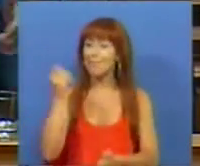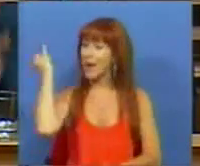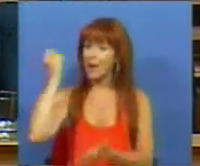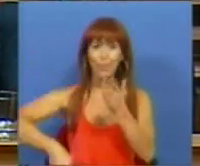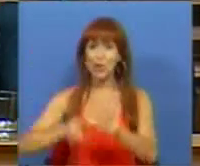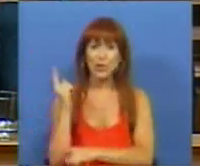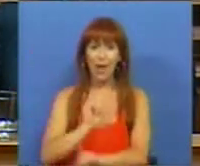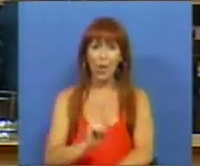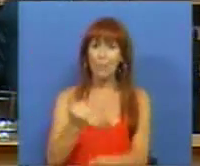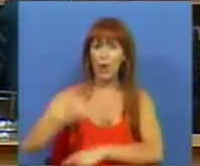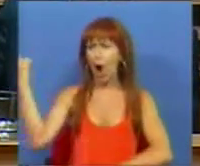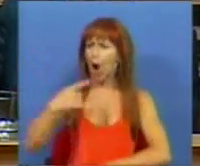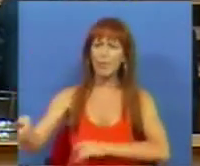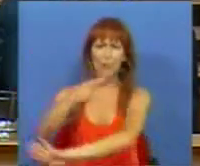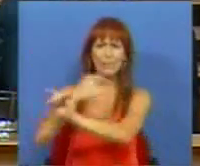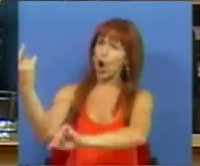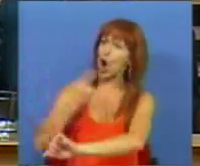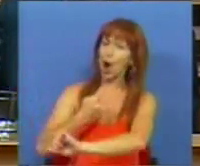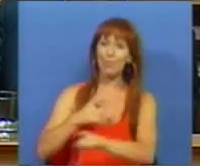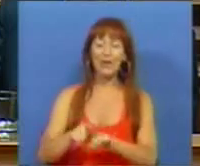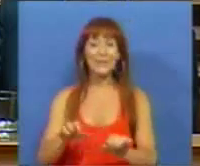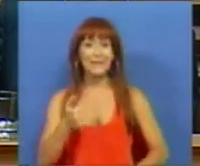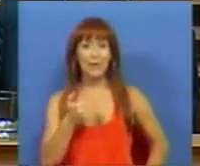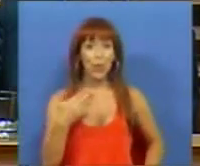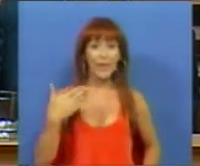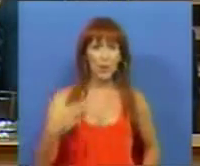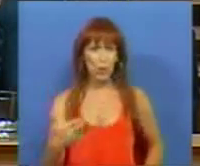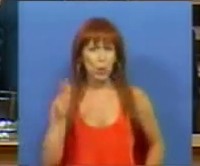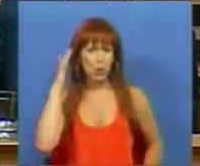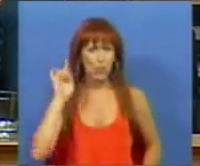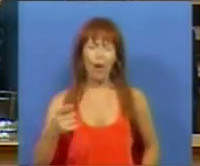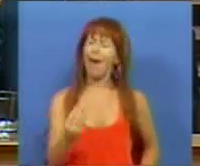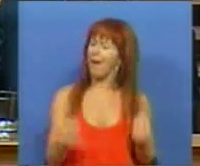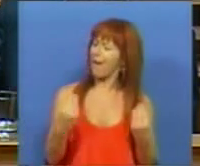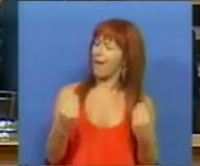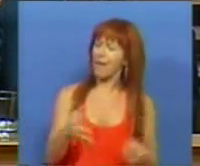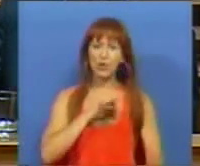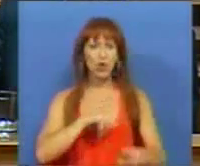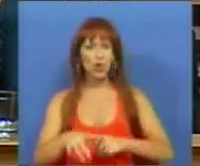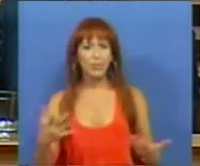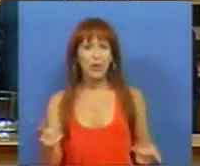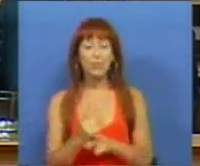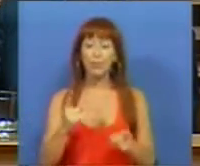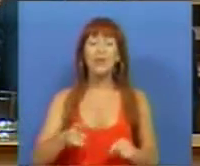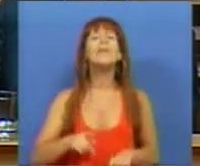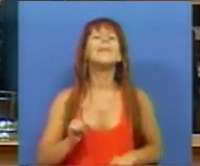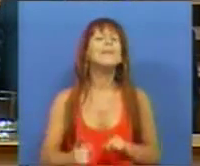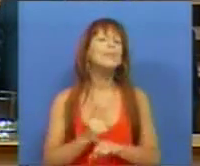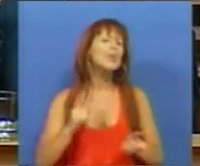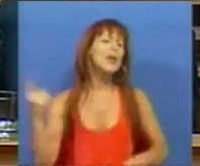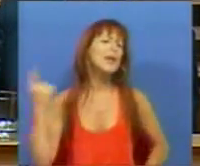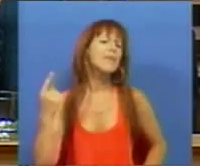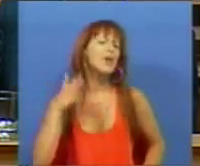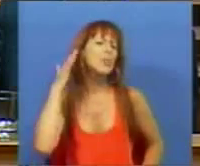imposto porque há uma diretiva comunitária, a 51. Extraordinário, Sr. Deputado. Porque será que a